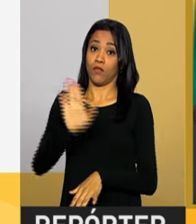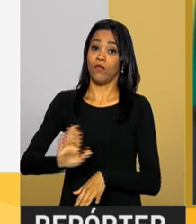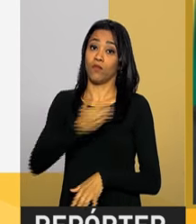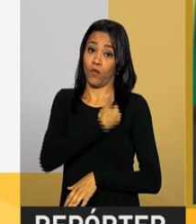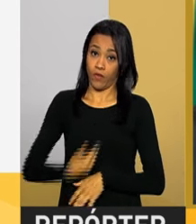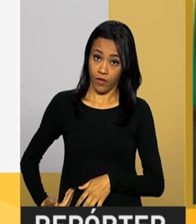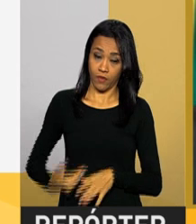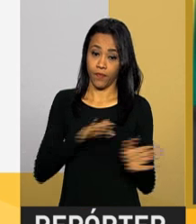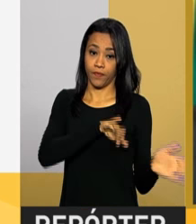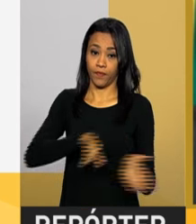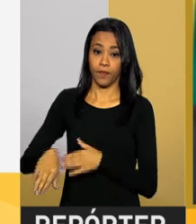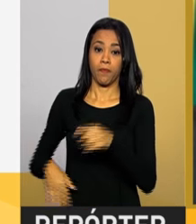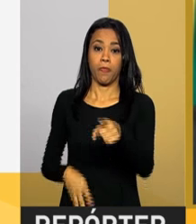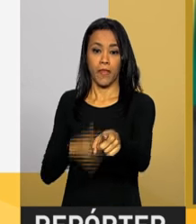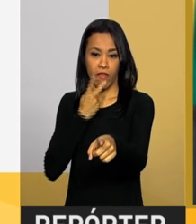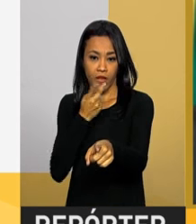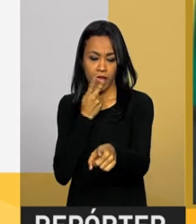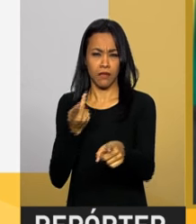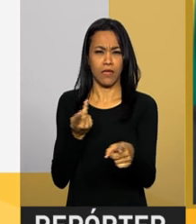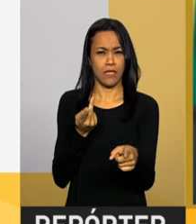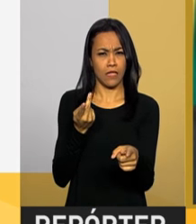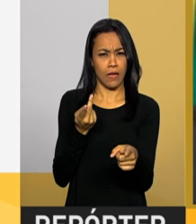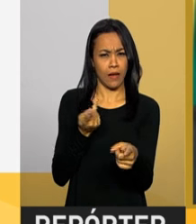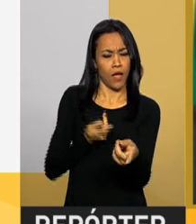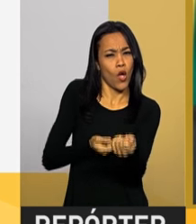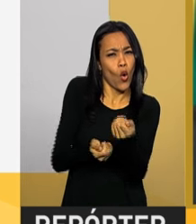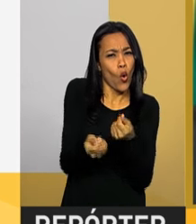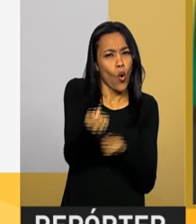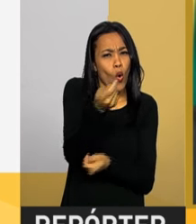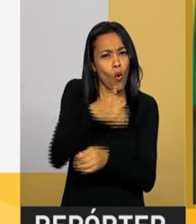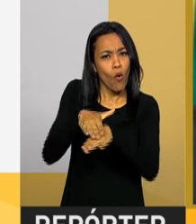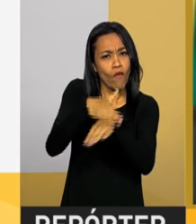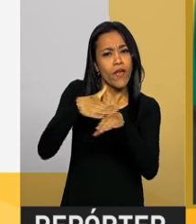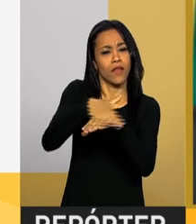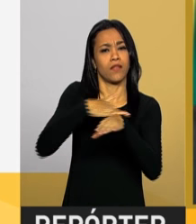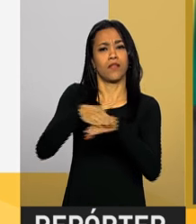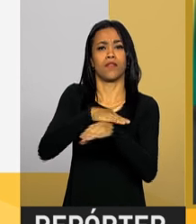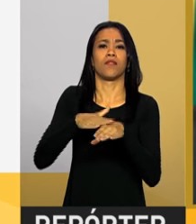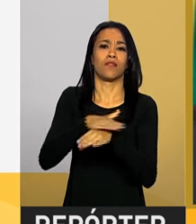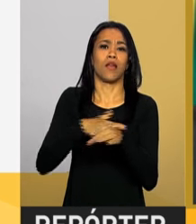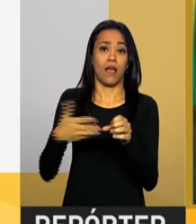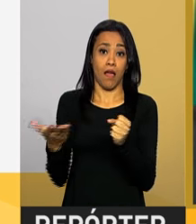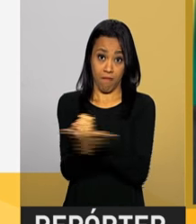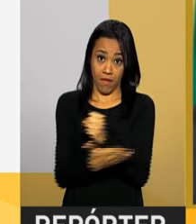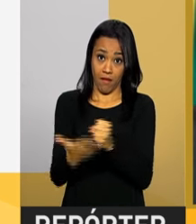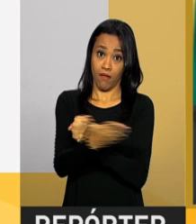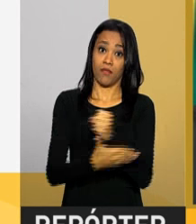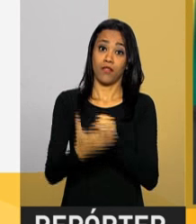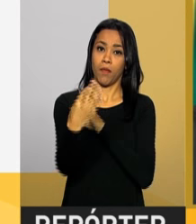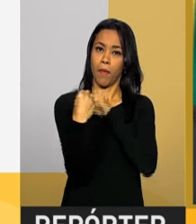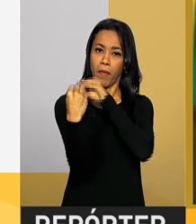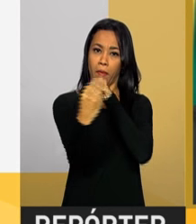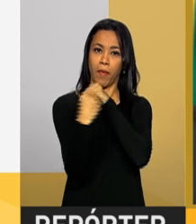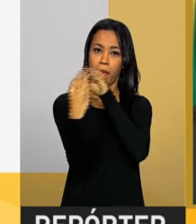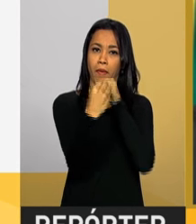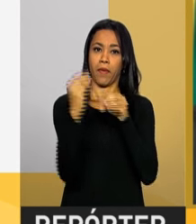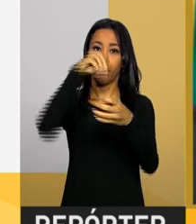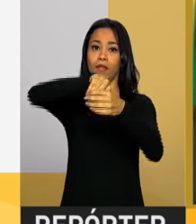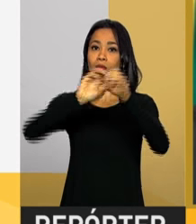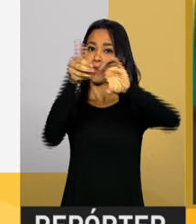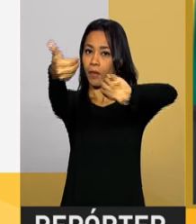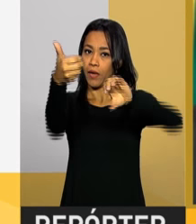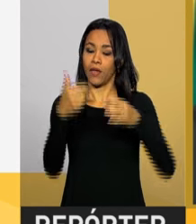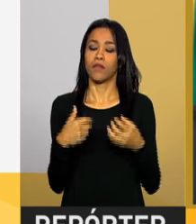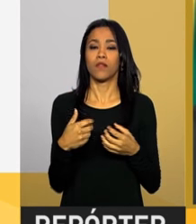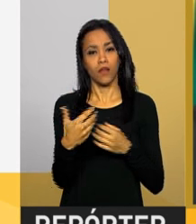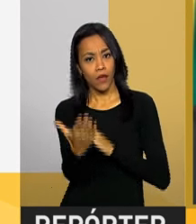Esta base sólida, com quem eu dialogo permanentemente, está disposta, digamos, a partilhar conosco, né, com o Executivo,